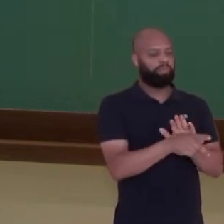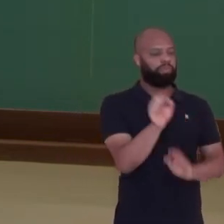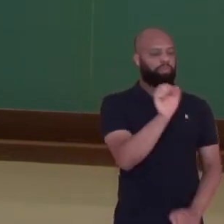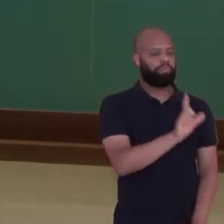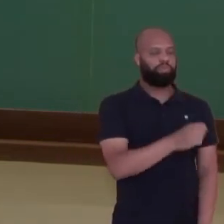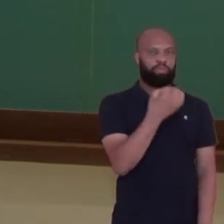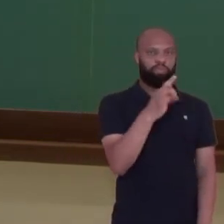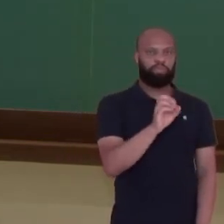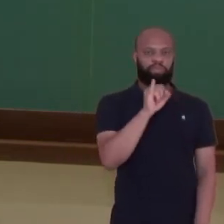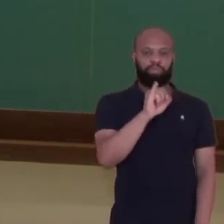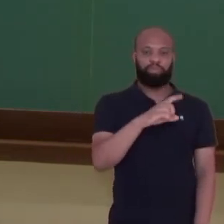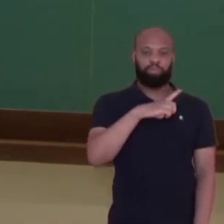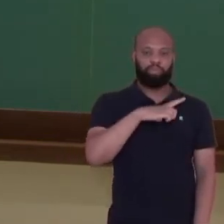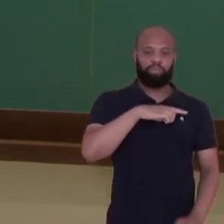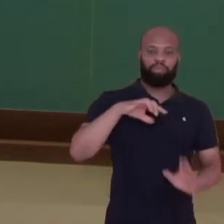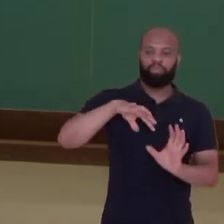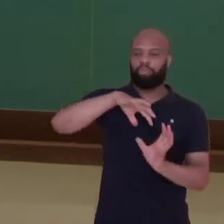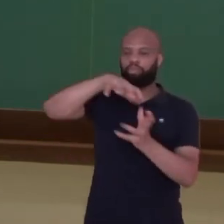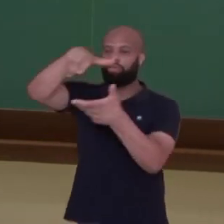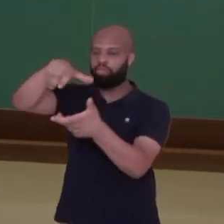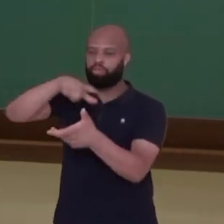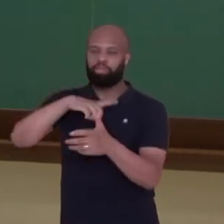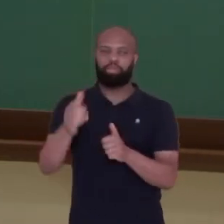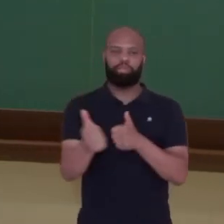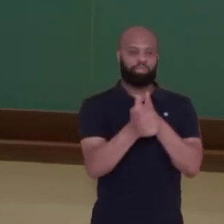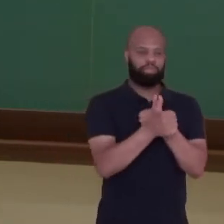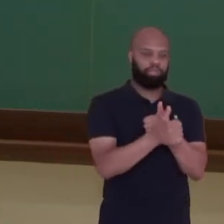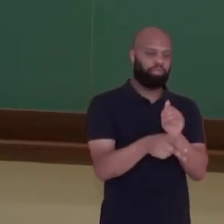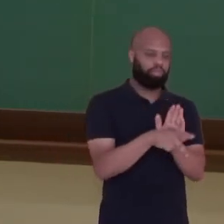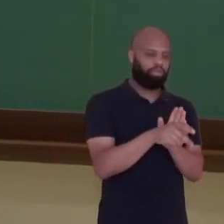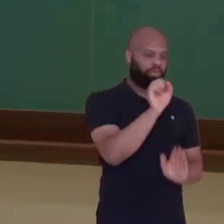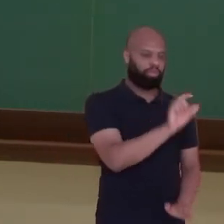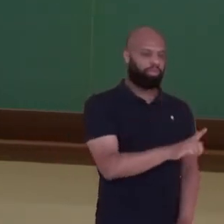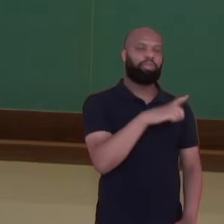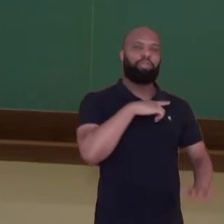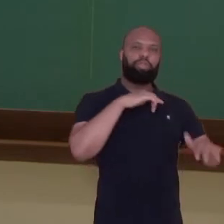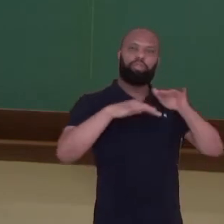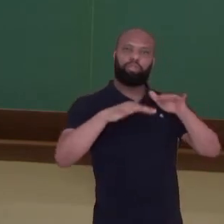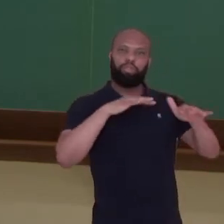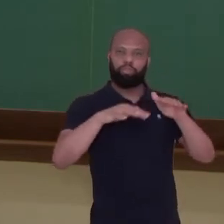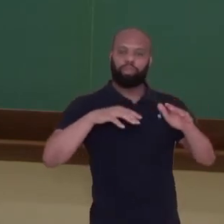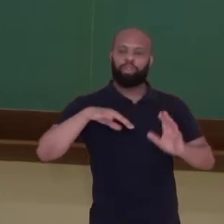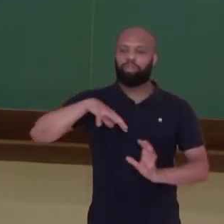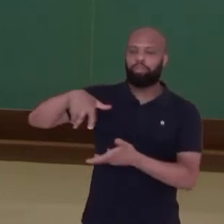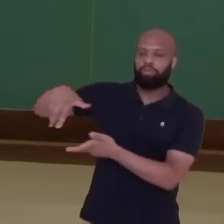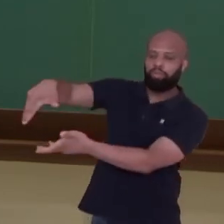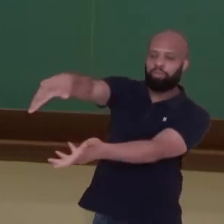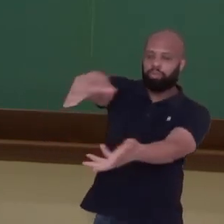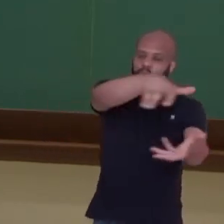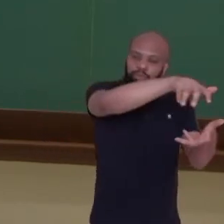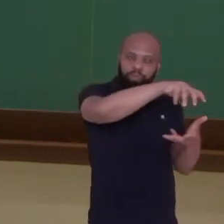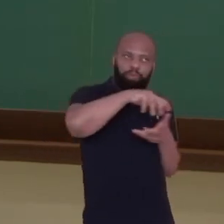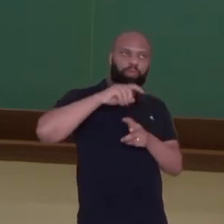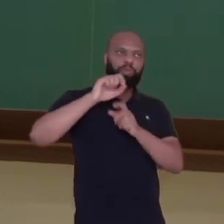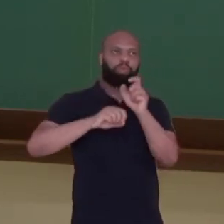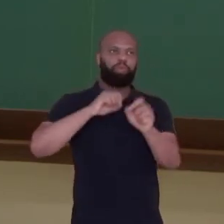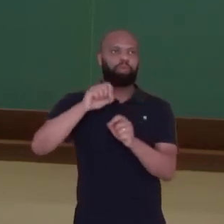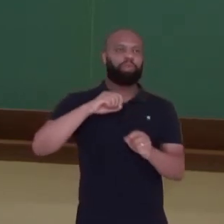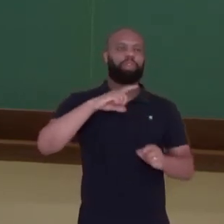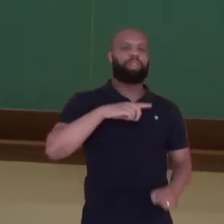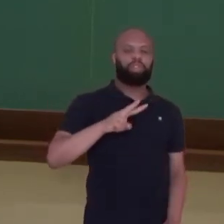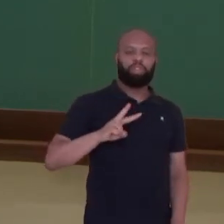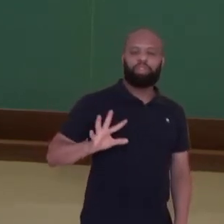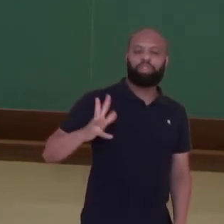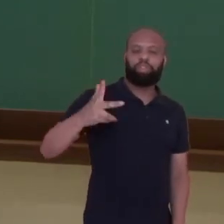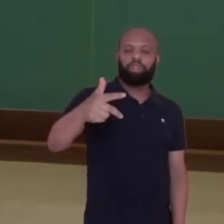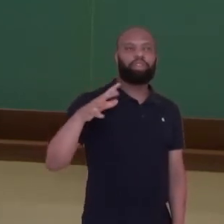Então, quando a Terra está próxima ao Sol no movimento de translação, o movimento, a